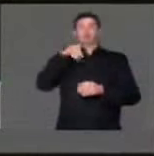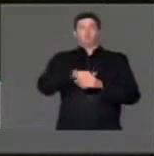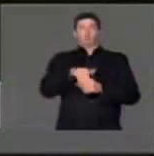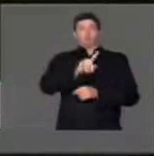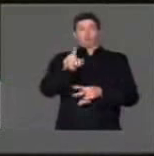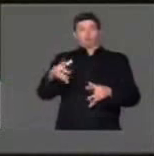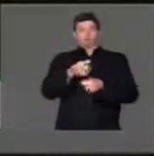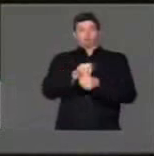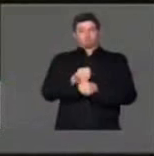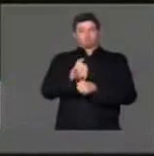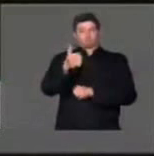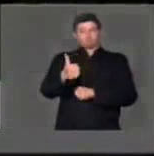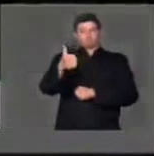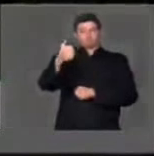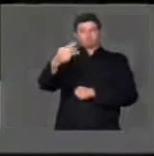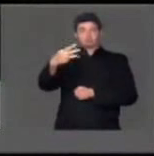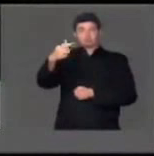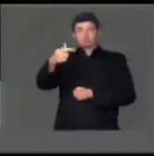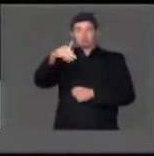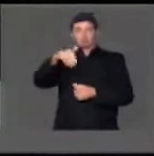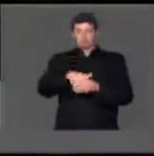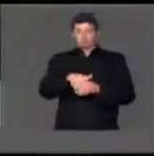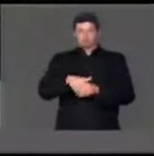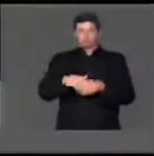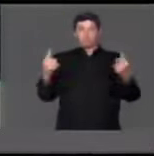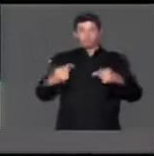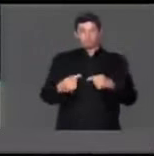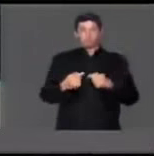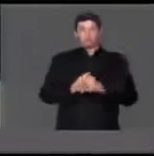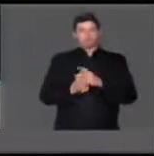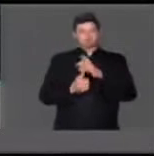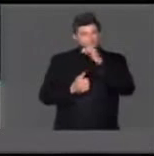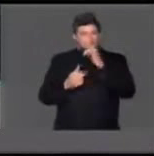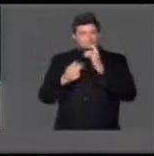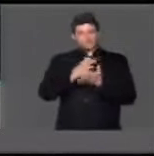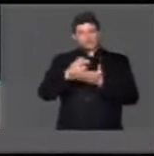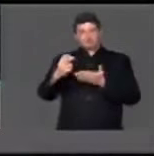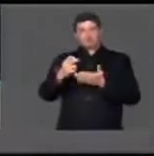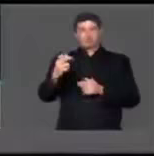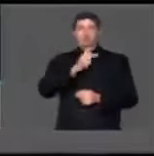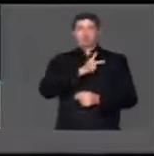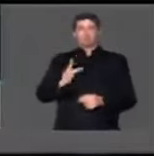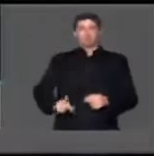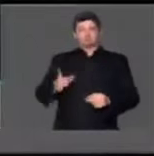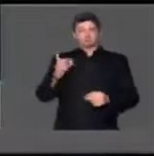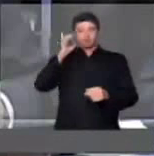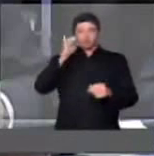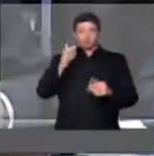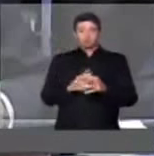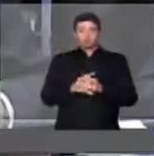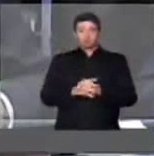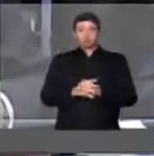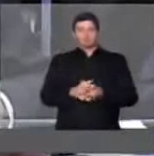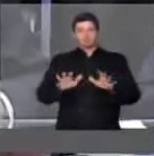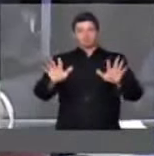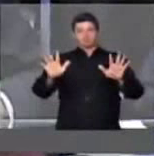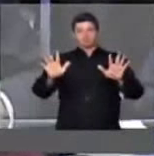não, totalizando 137 votos contrários ao impedimento da presidente.